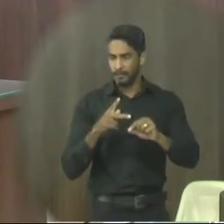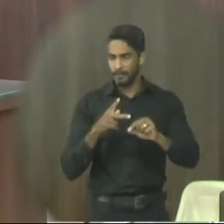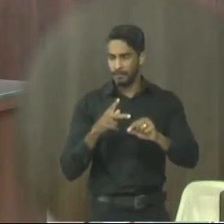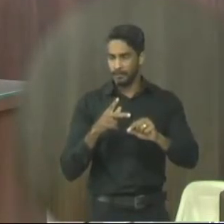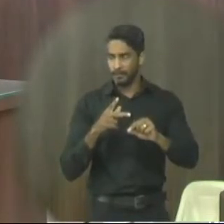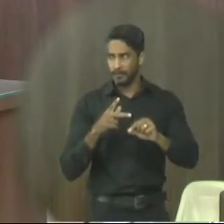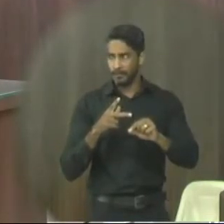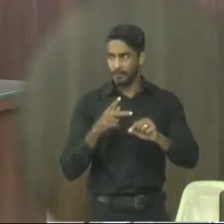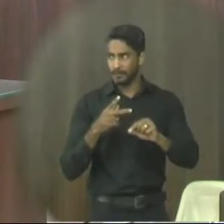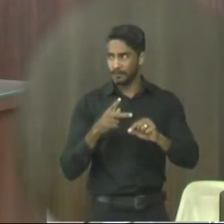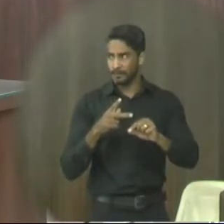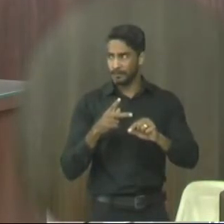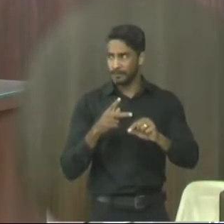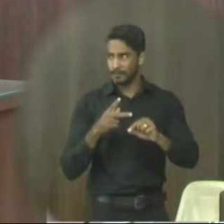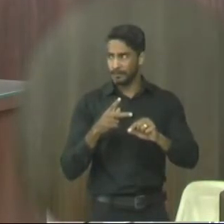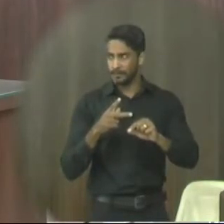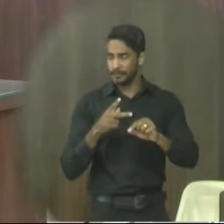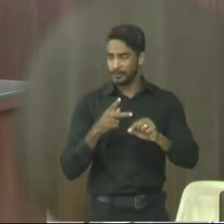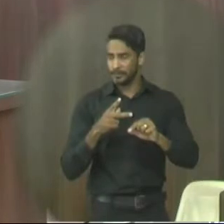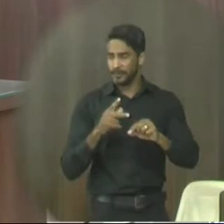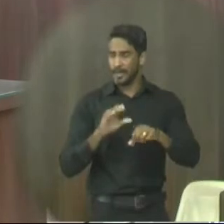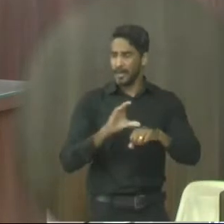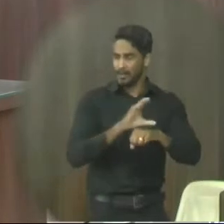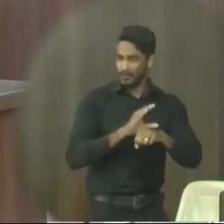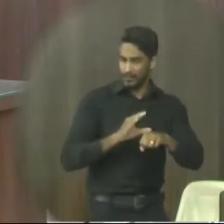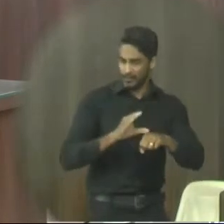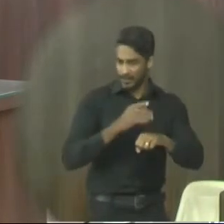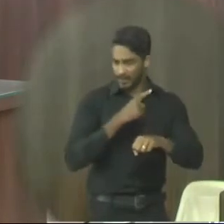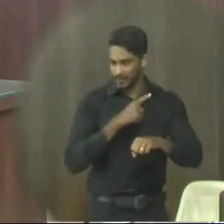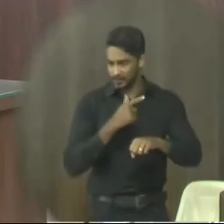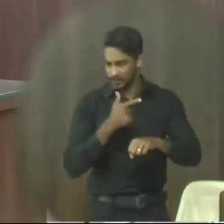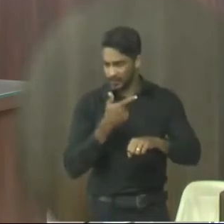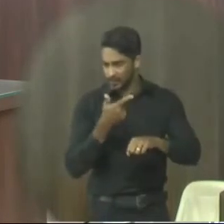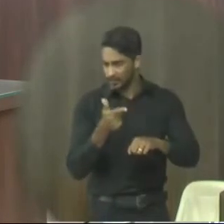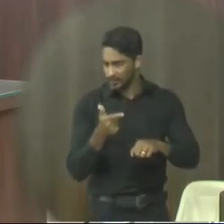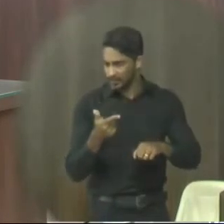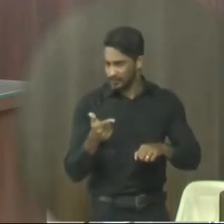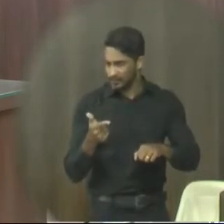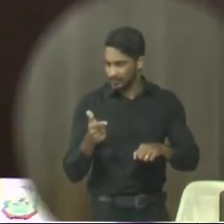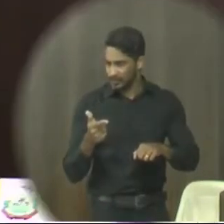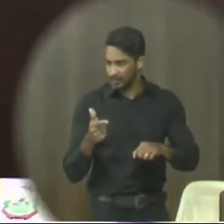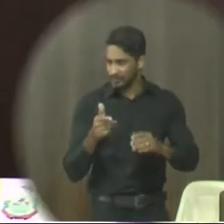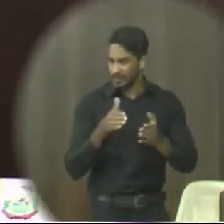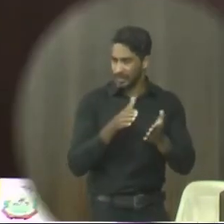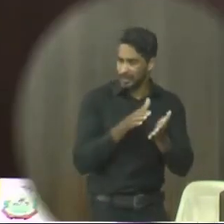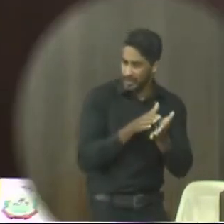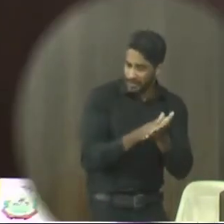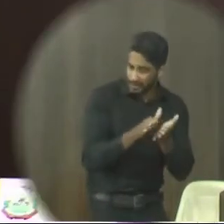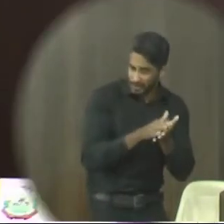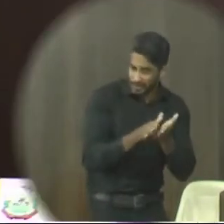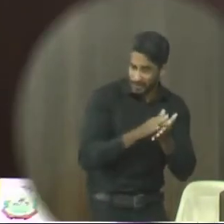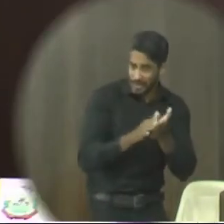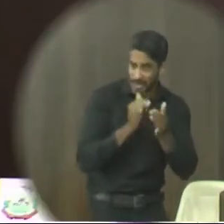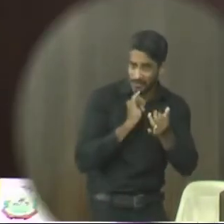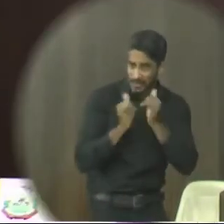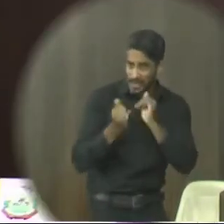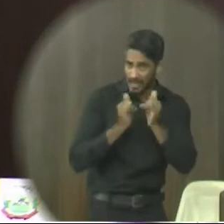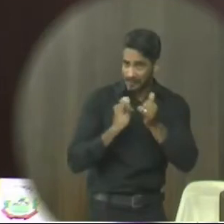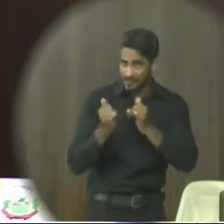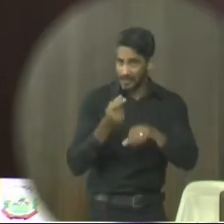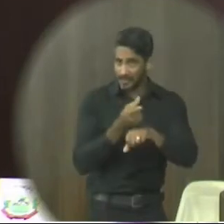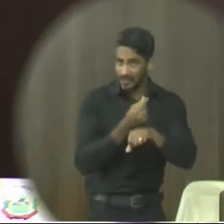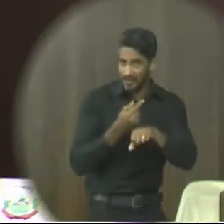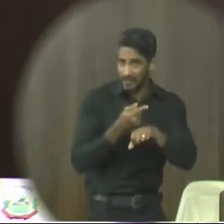corroboram-se a manifestar a inconstitucionalidade para prever aumento de despesa sem prévia dotada